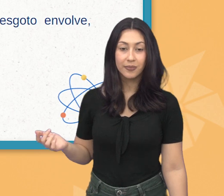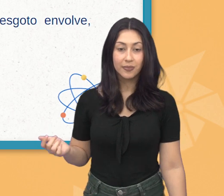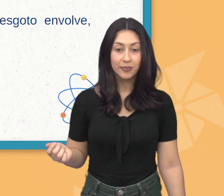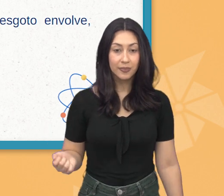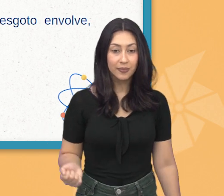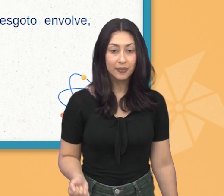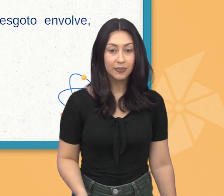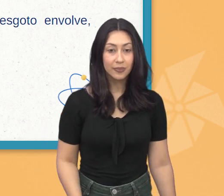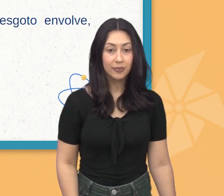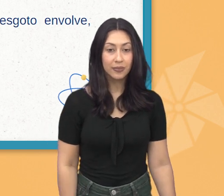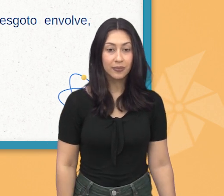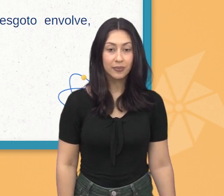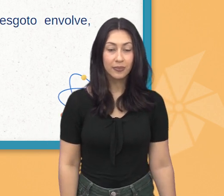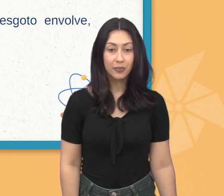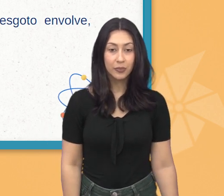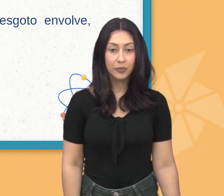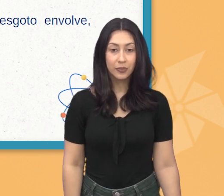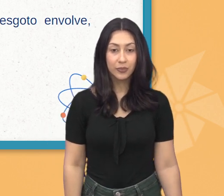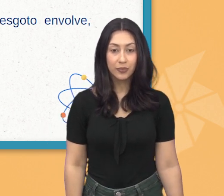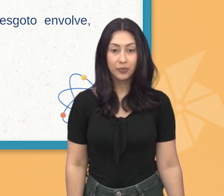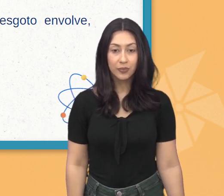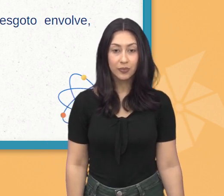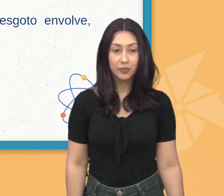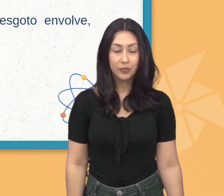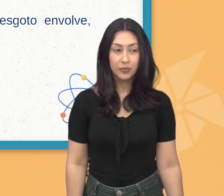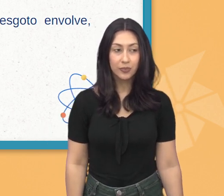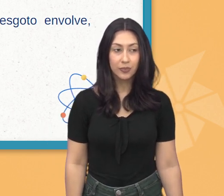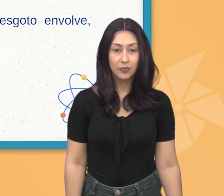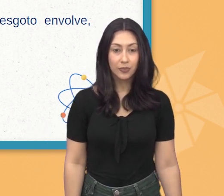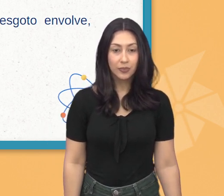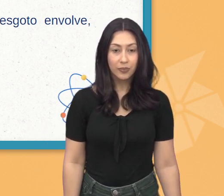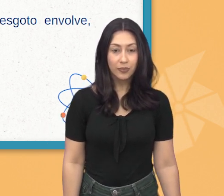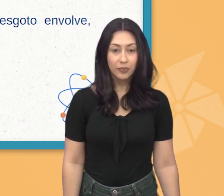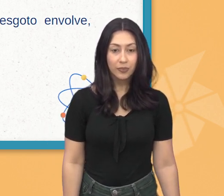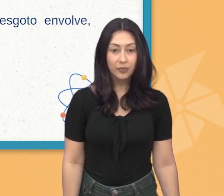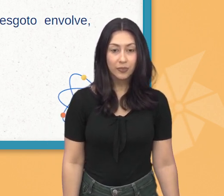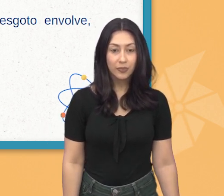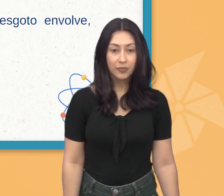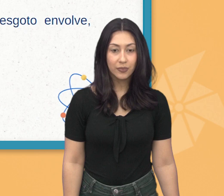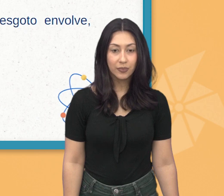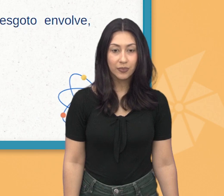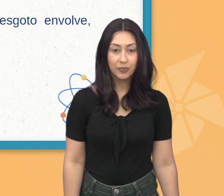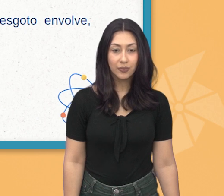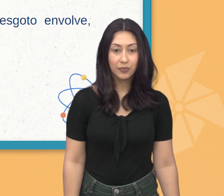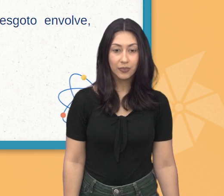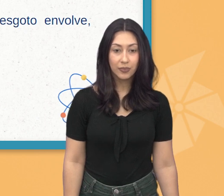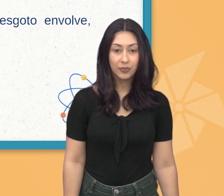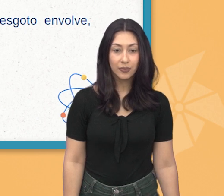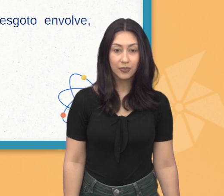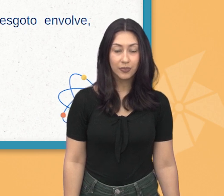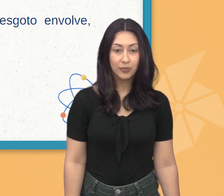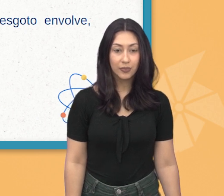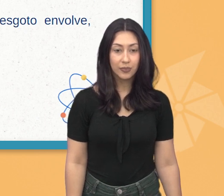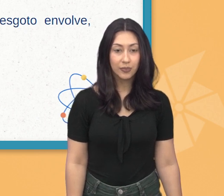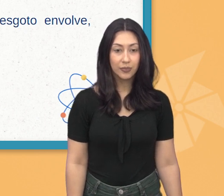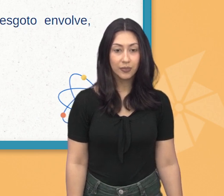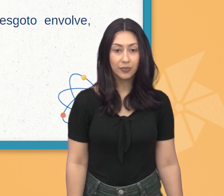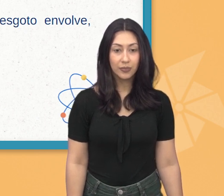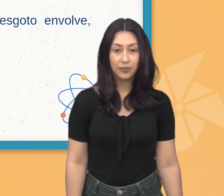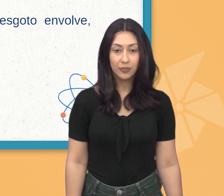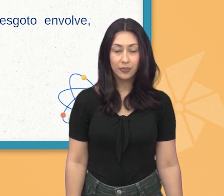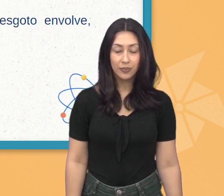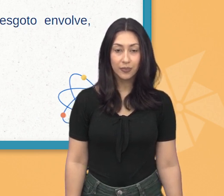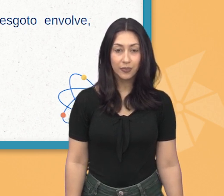decantação, catação e filtração, decantação de novo, fermentação e filtração, e filtração,